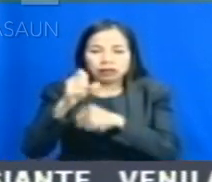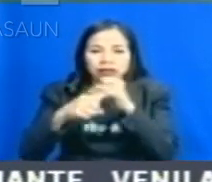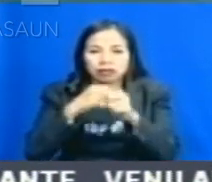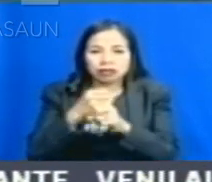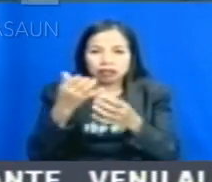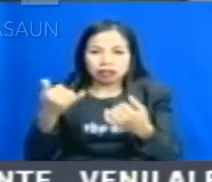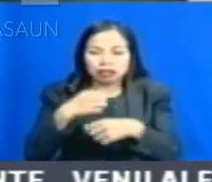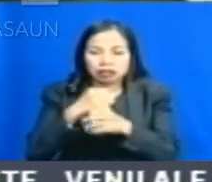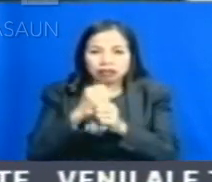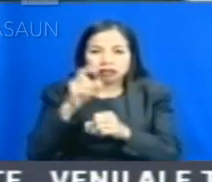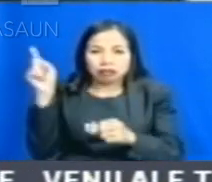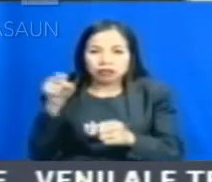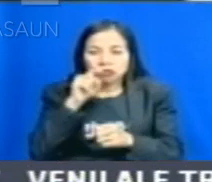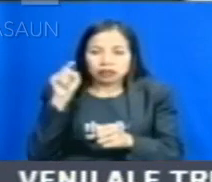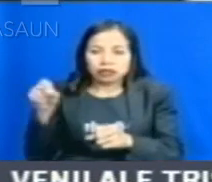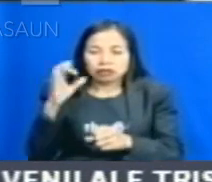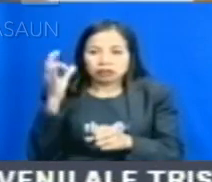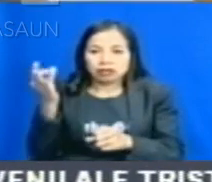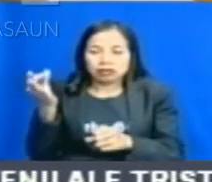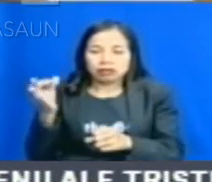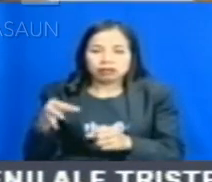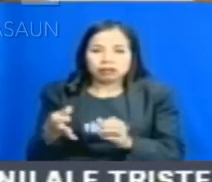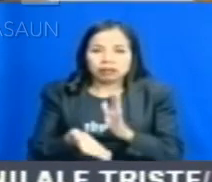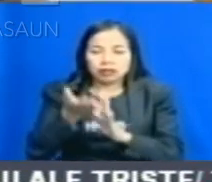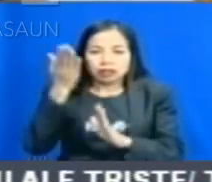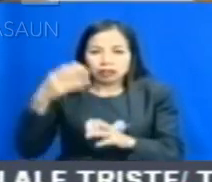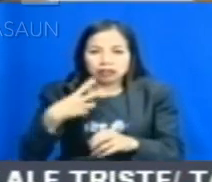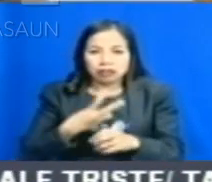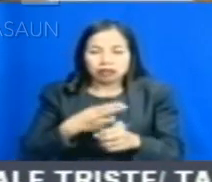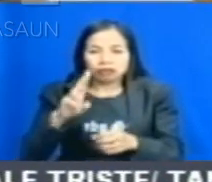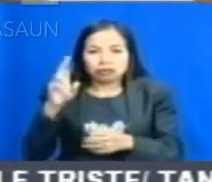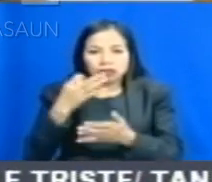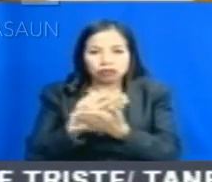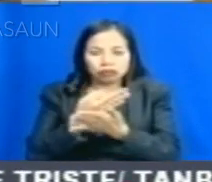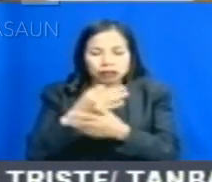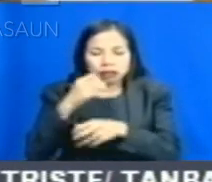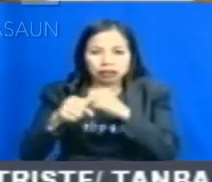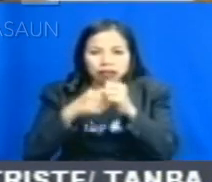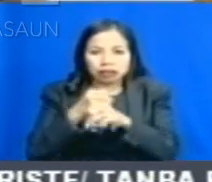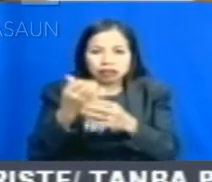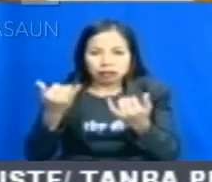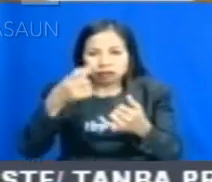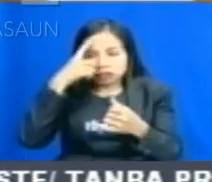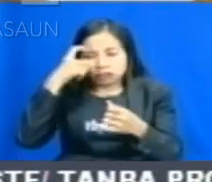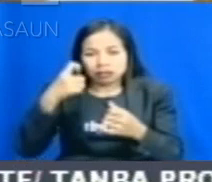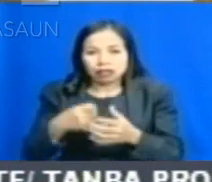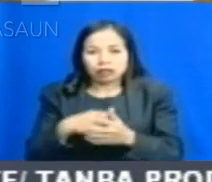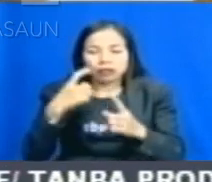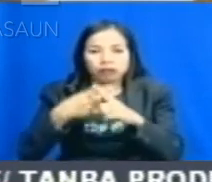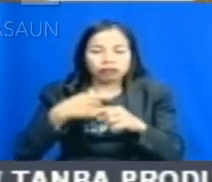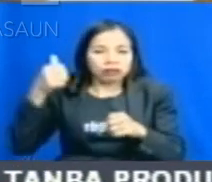se atinge 1% se nulo baleteng. Oitane execução tinan ida ne tamba